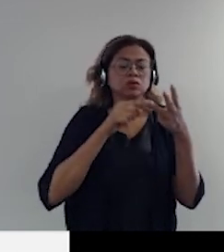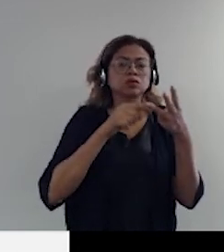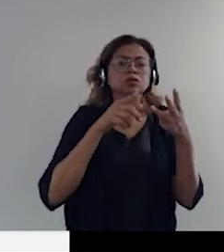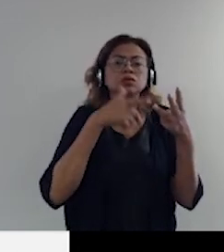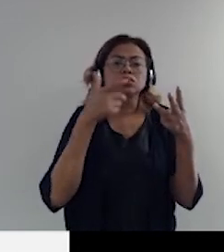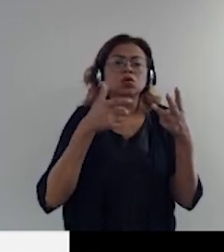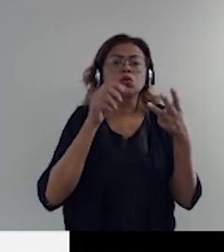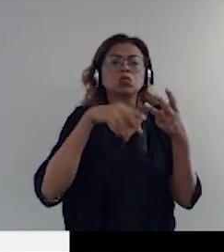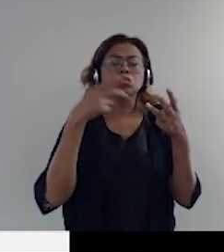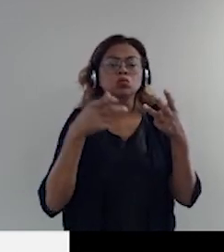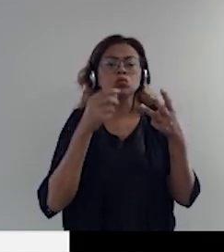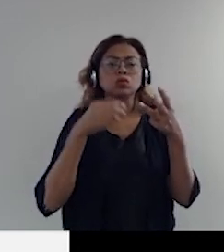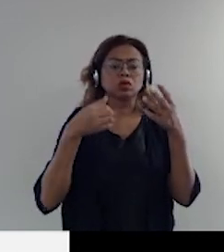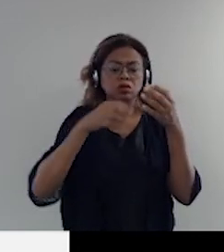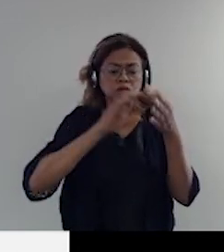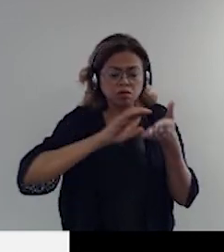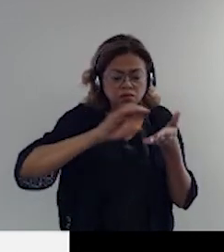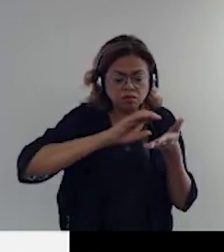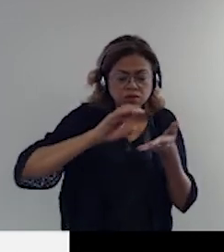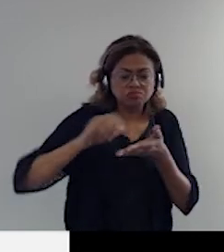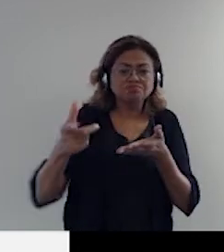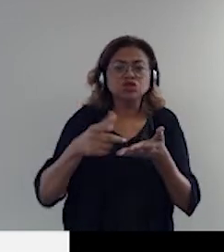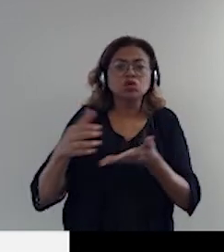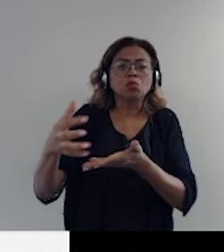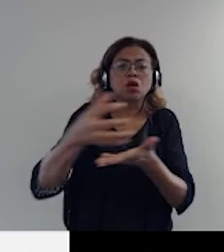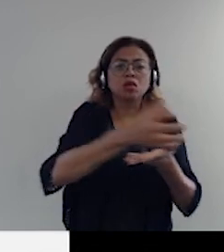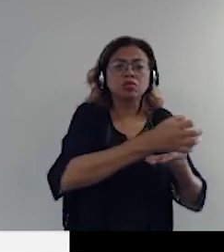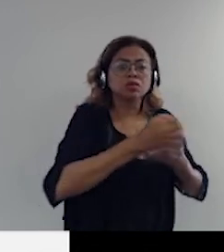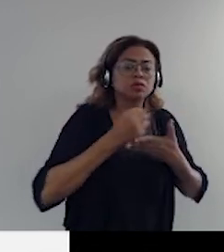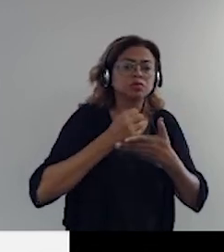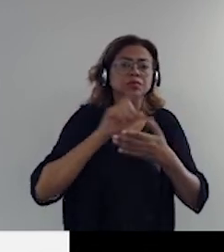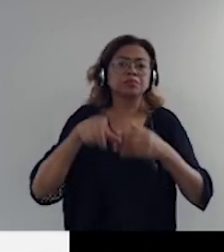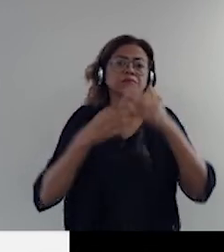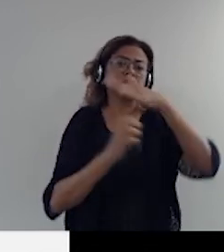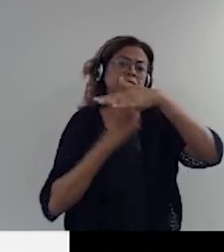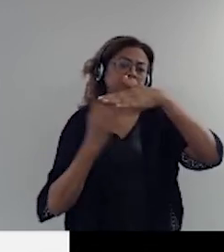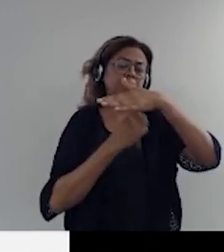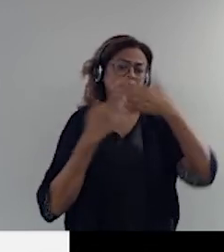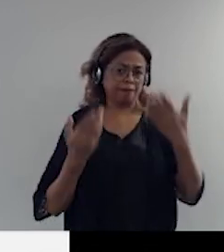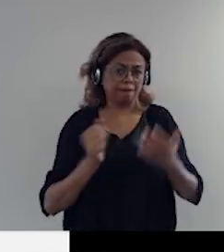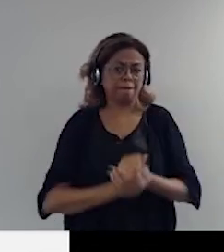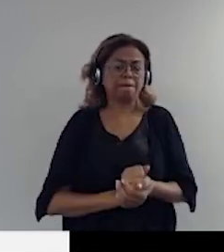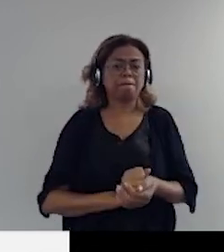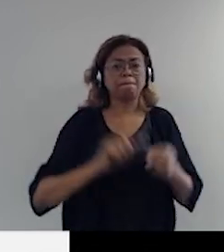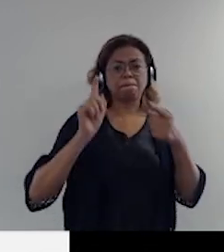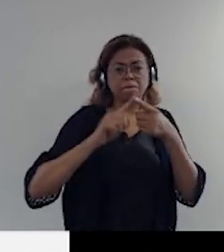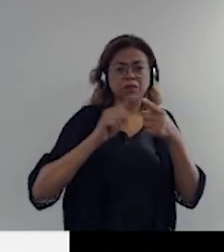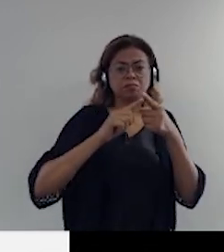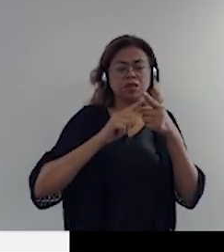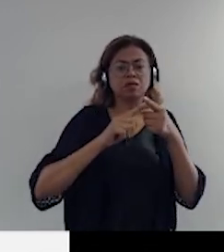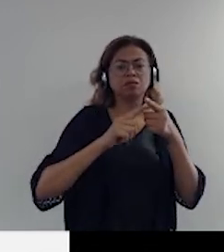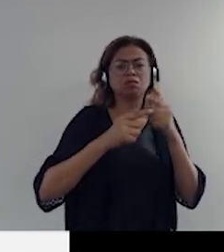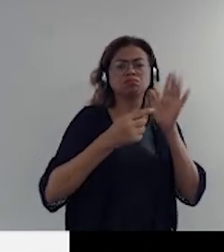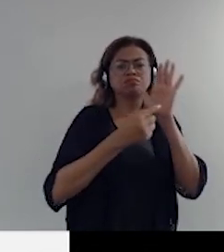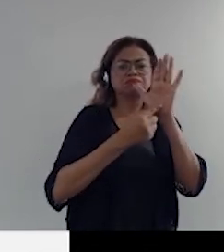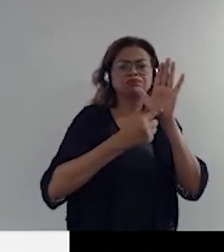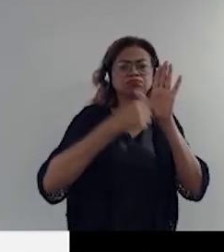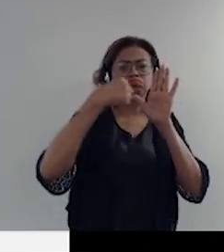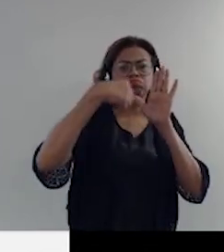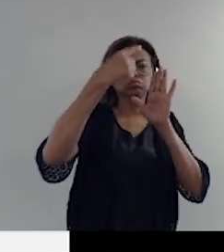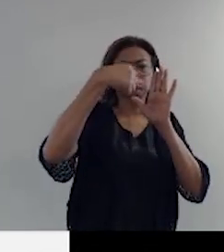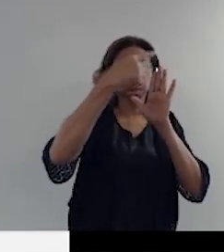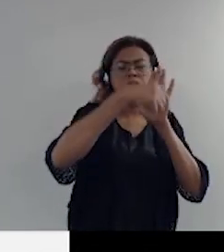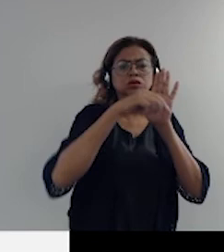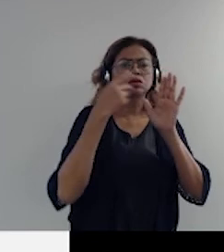ela afetou a captação de recursos por meio das companhias. O primeiro dado, que é um dado público, né, que está todo